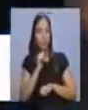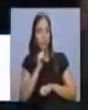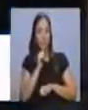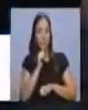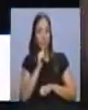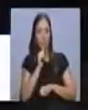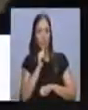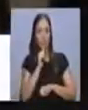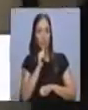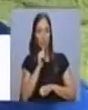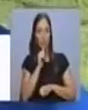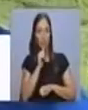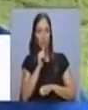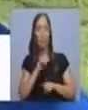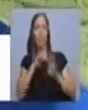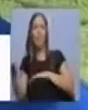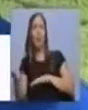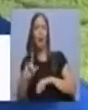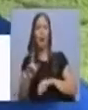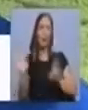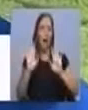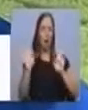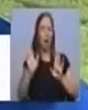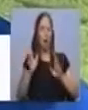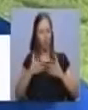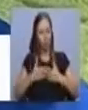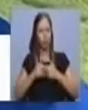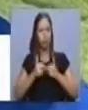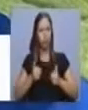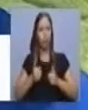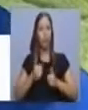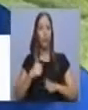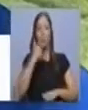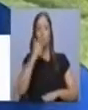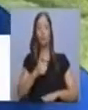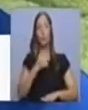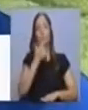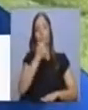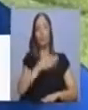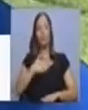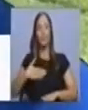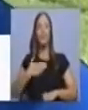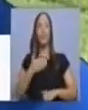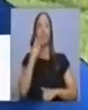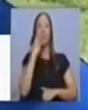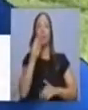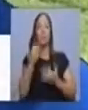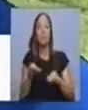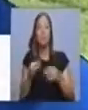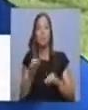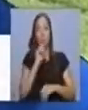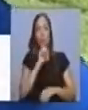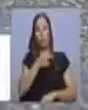não vira. Tem dupla suspensão, senhora. Sou uma pessoa bem disposta, tento ser o mais simples possível, o mais consciente também,